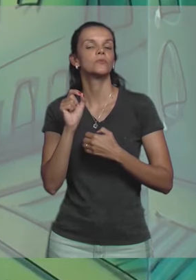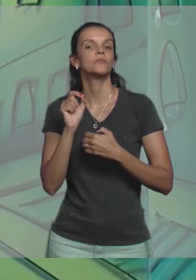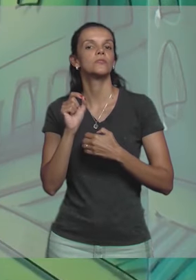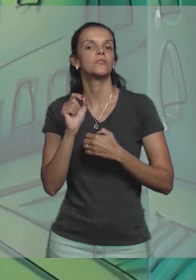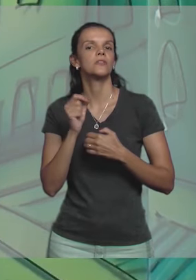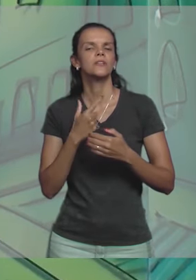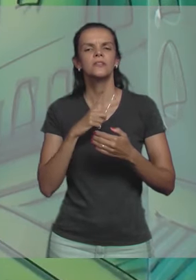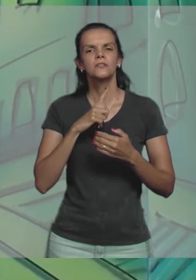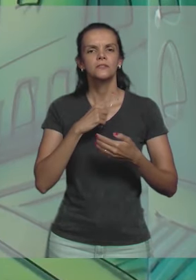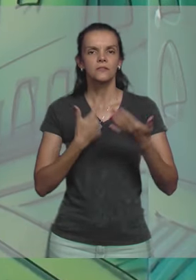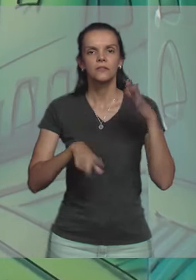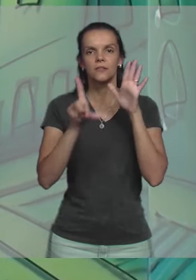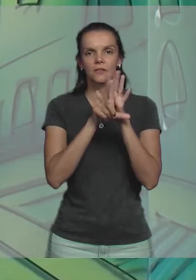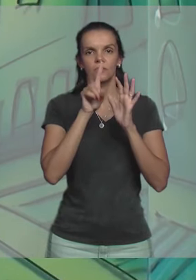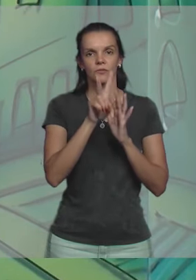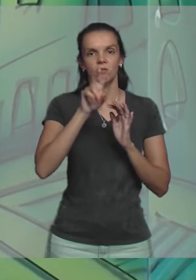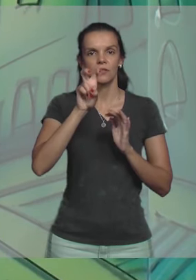consiste a Lei